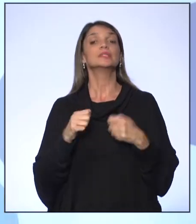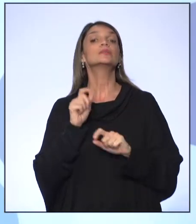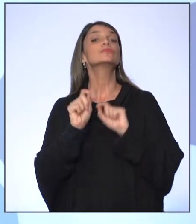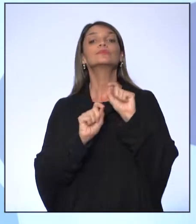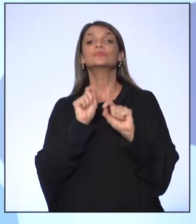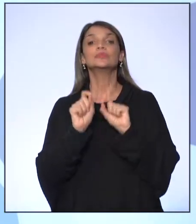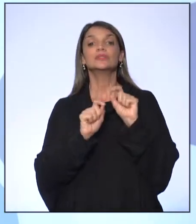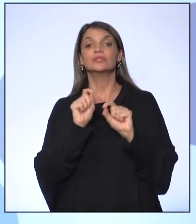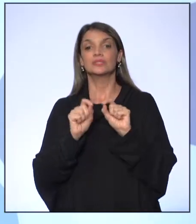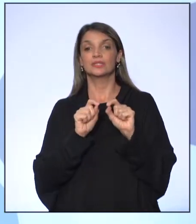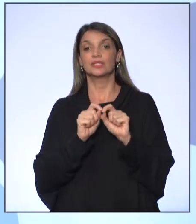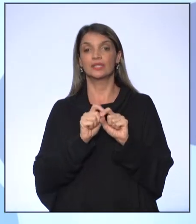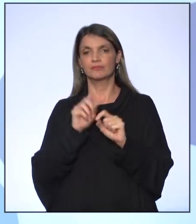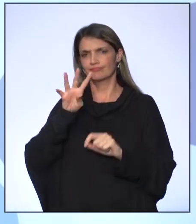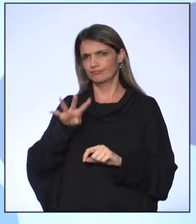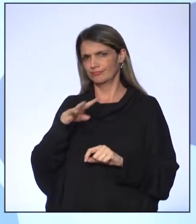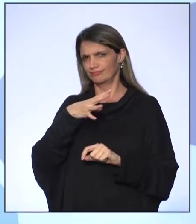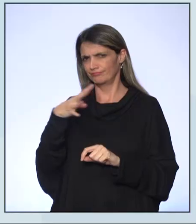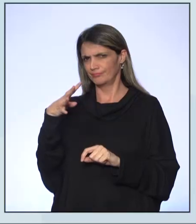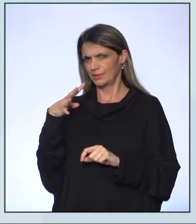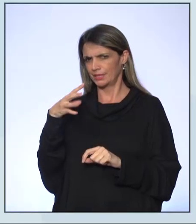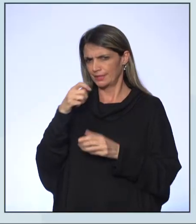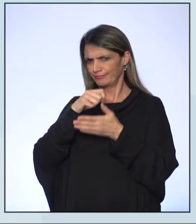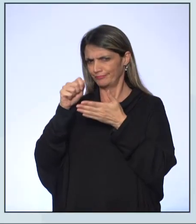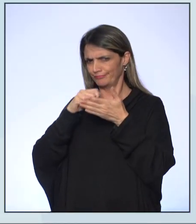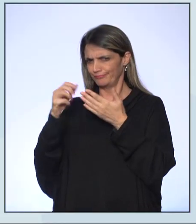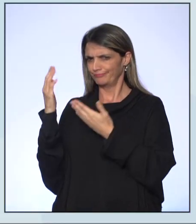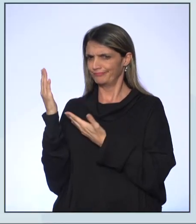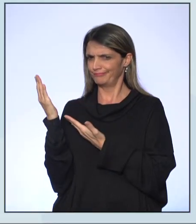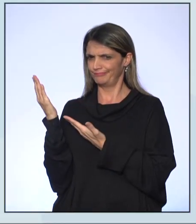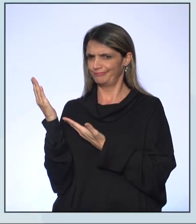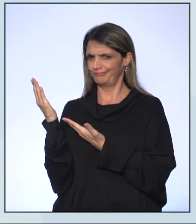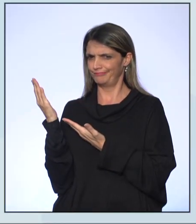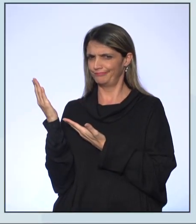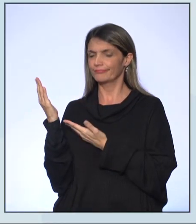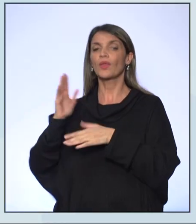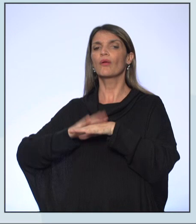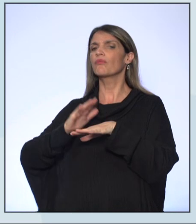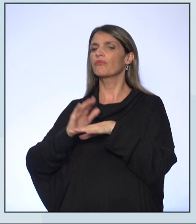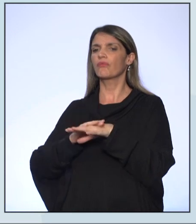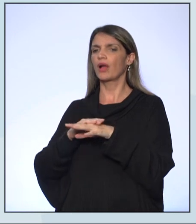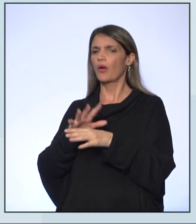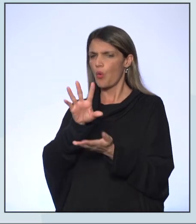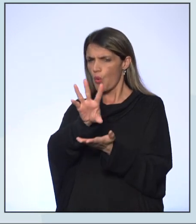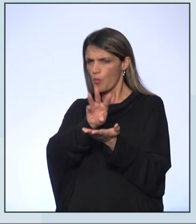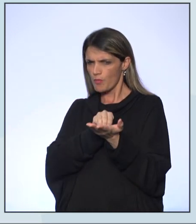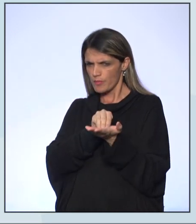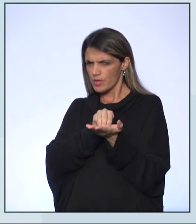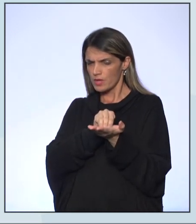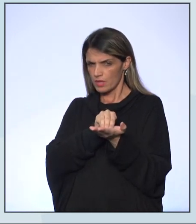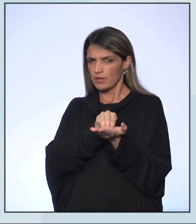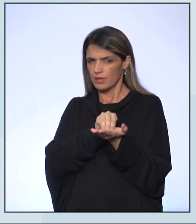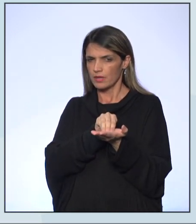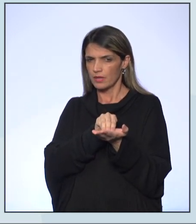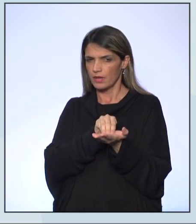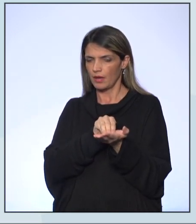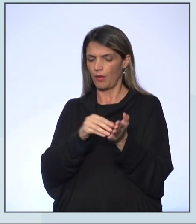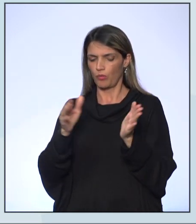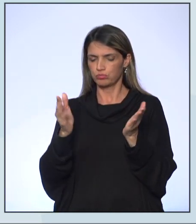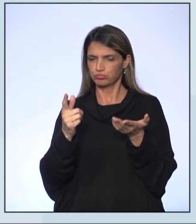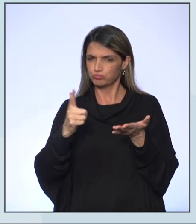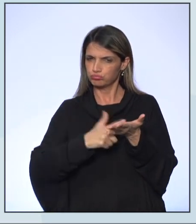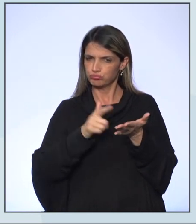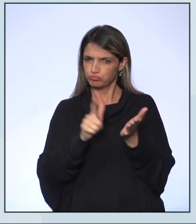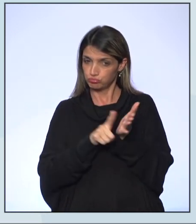precisar preencher essa tabela que eu vou mostrar aqui para você. Ó. Tenta fazer uma aí igual no seu caderno, na sua folha de anotação. Tenta fazer